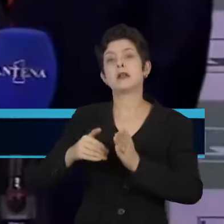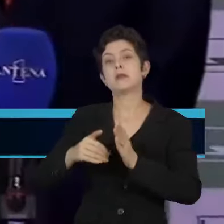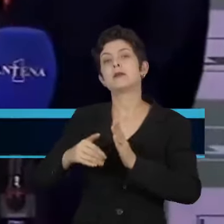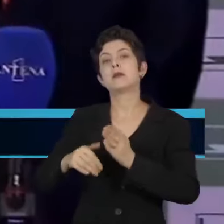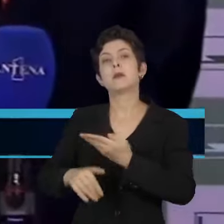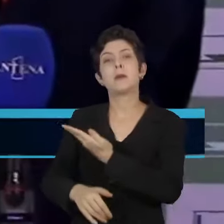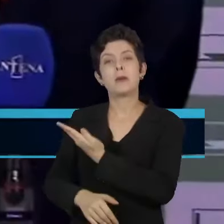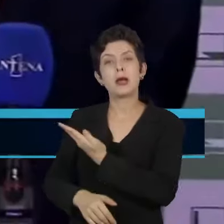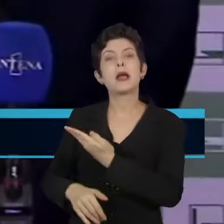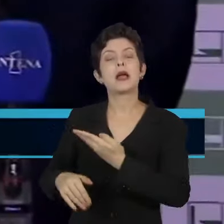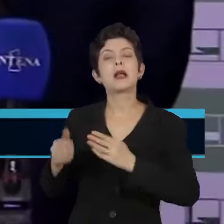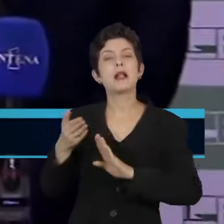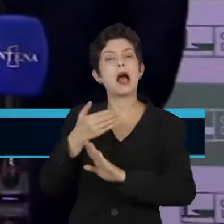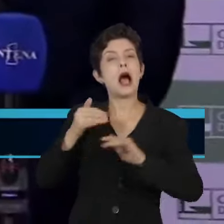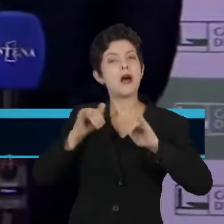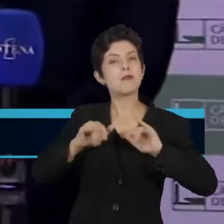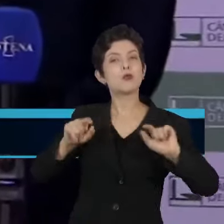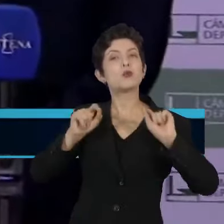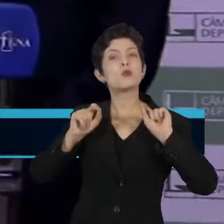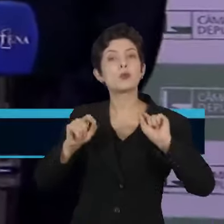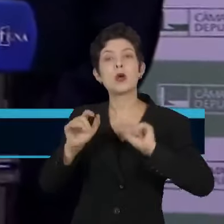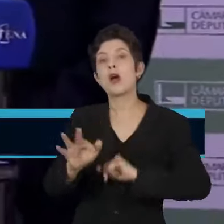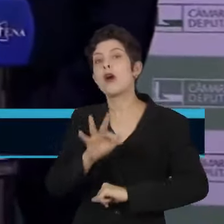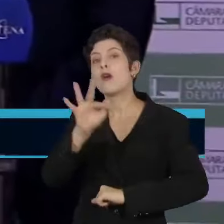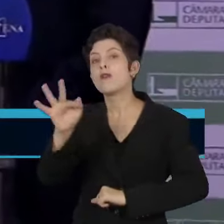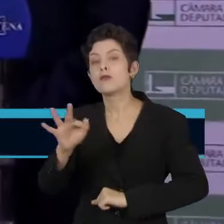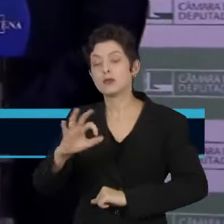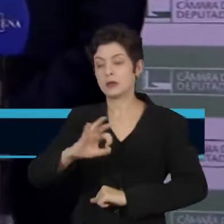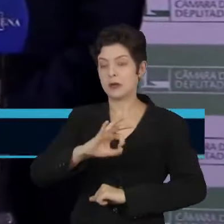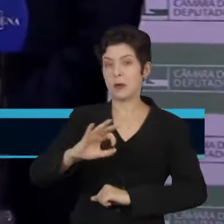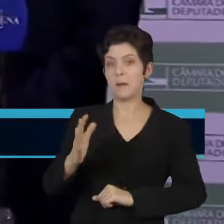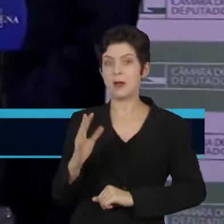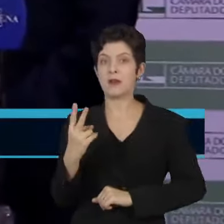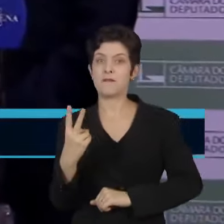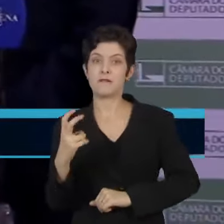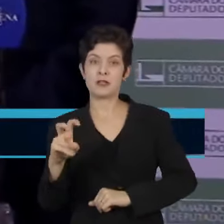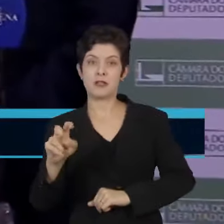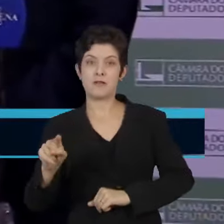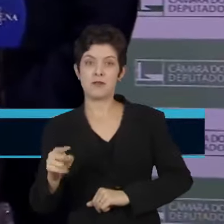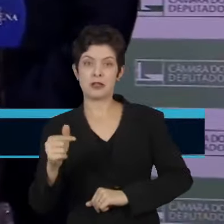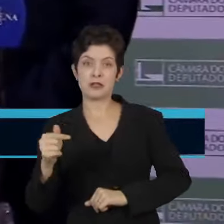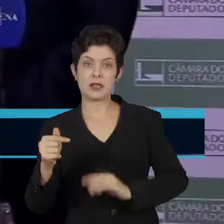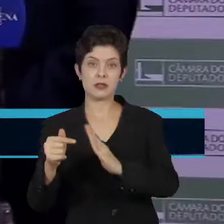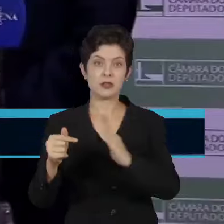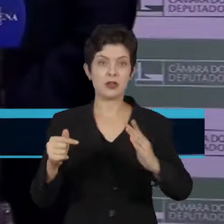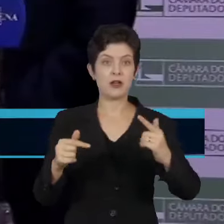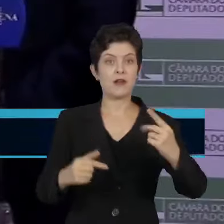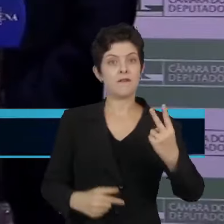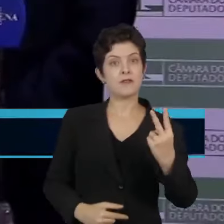Api, antecipou que a alíquota do futuro imposto deve ficar entre 25,7% e